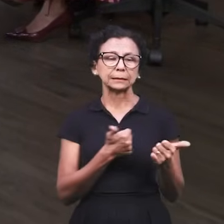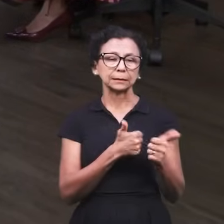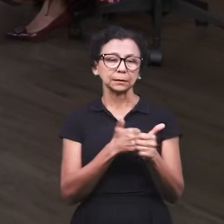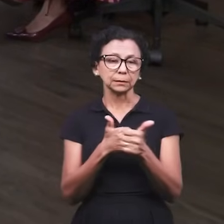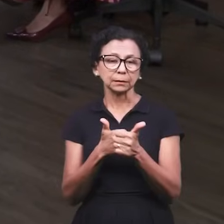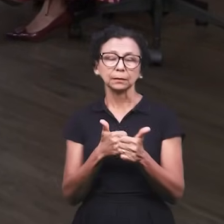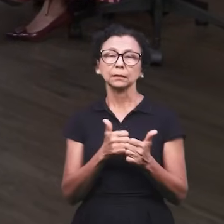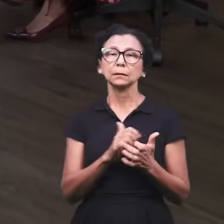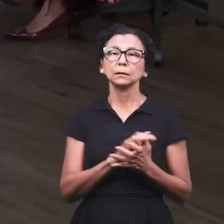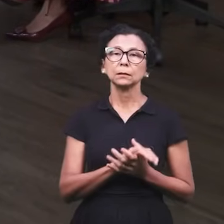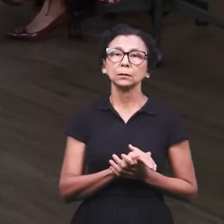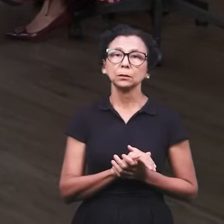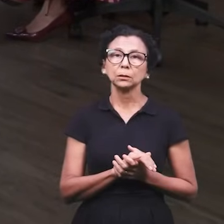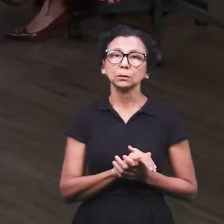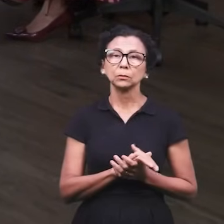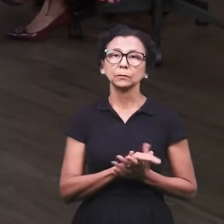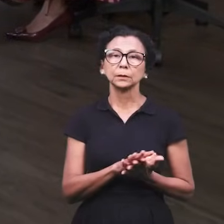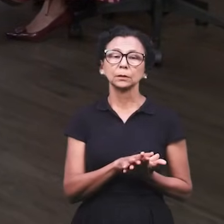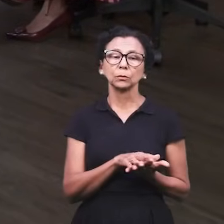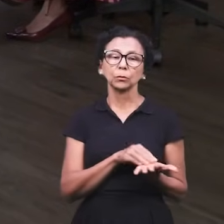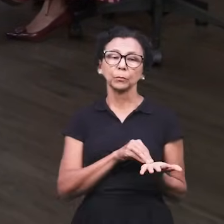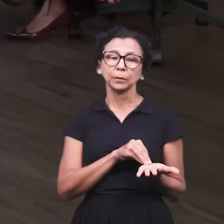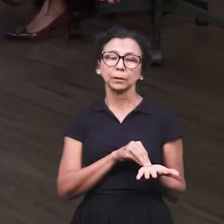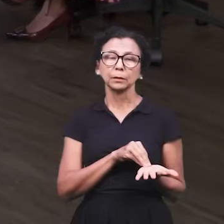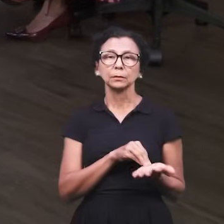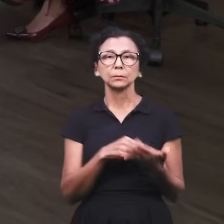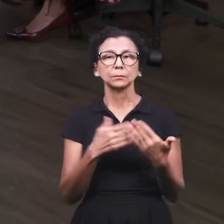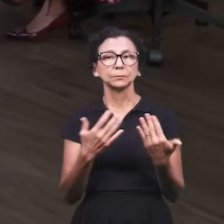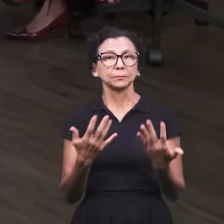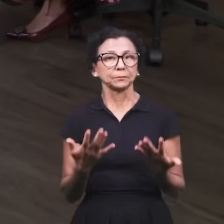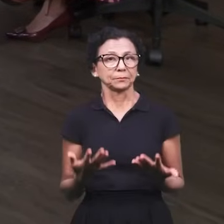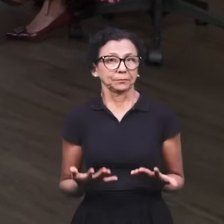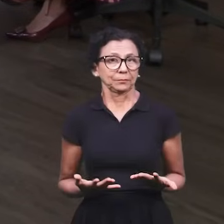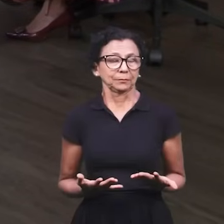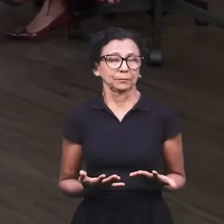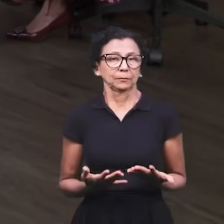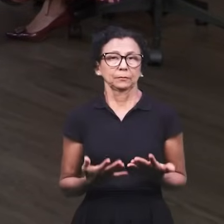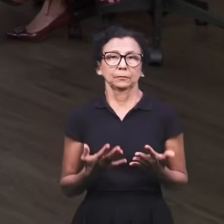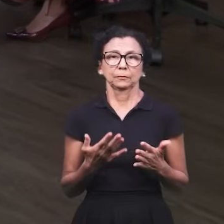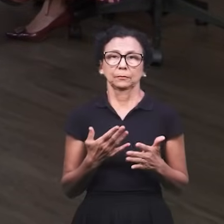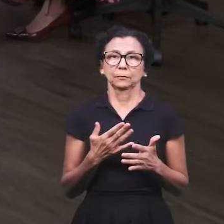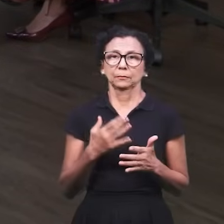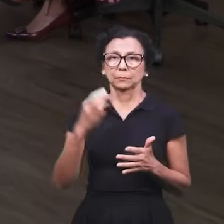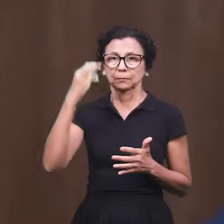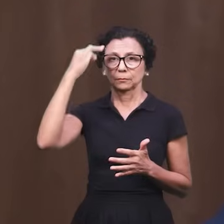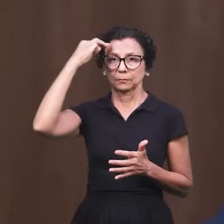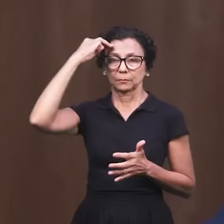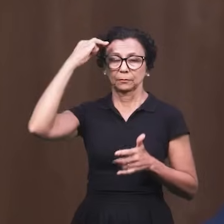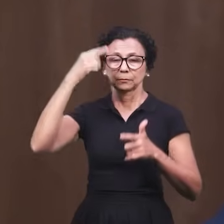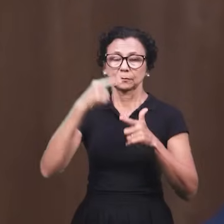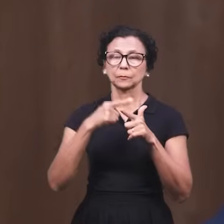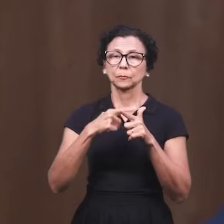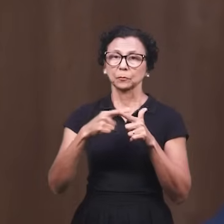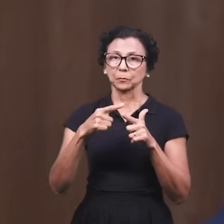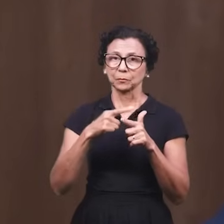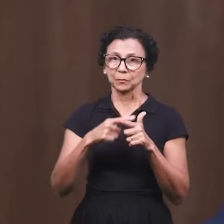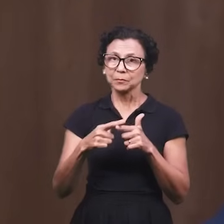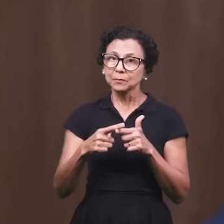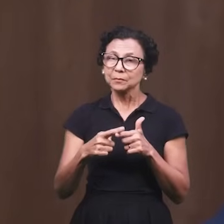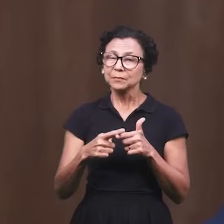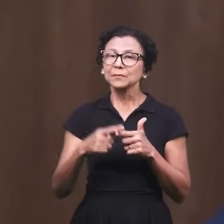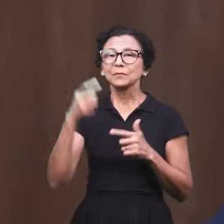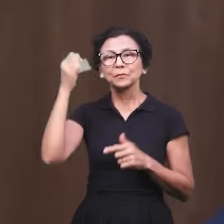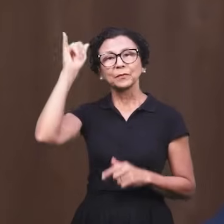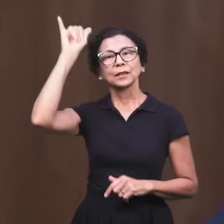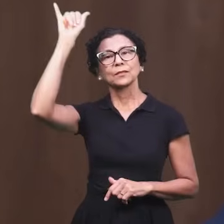Deus, você tende a adoecer mesmo. Então, muitos dos problemas da mente nós vamos